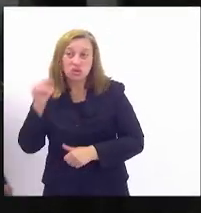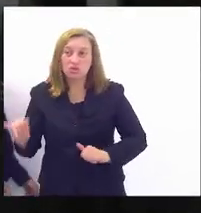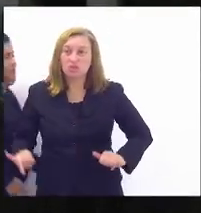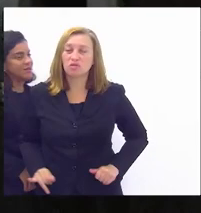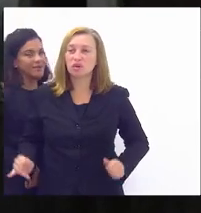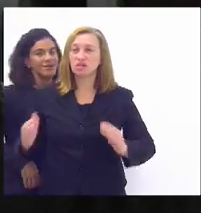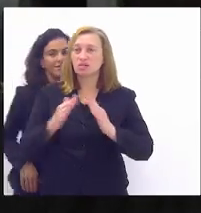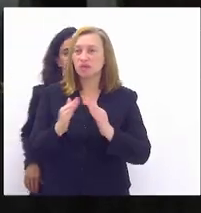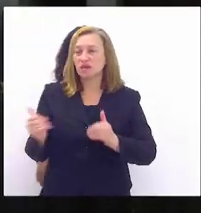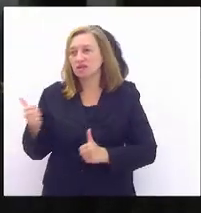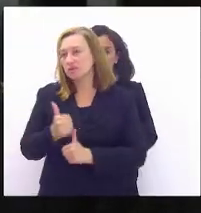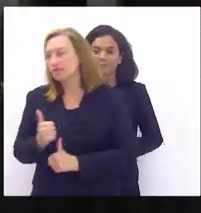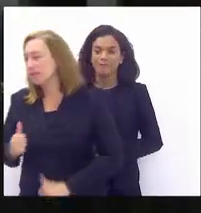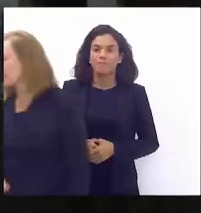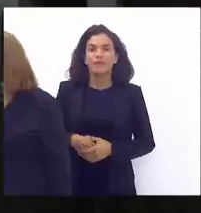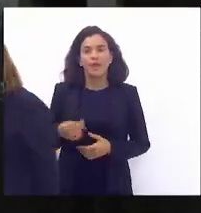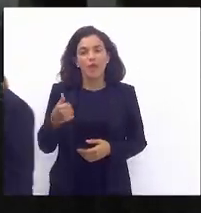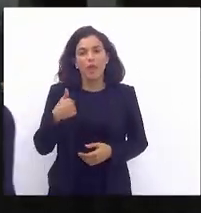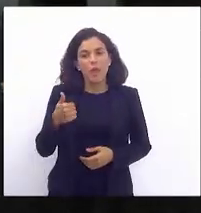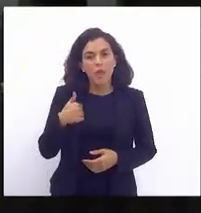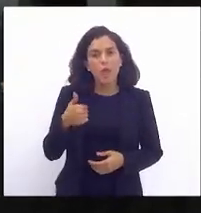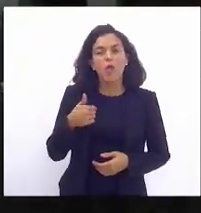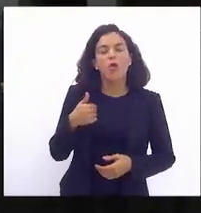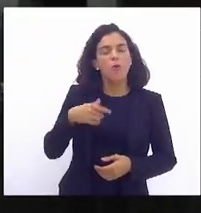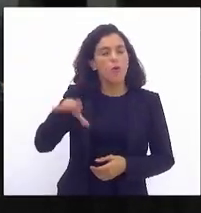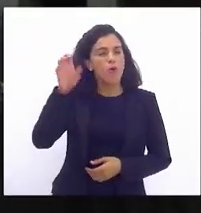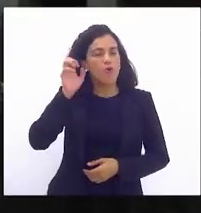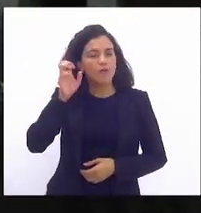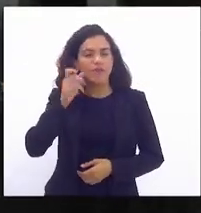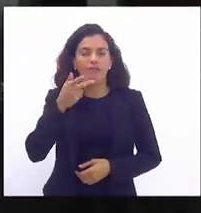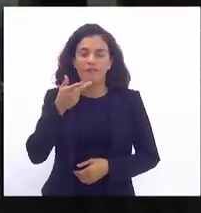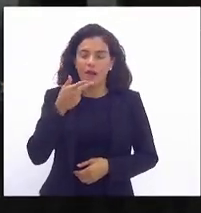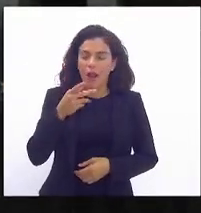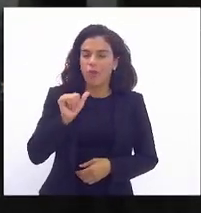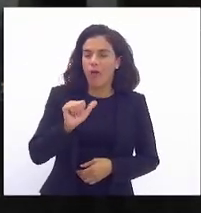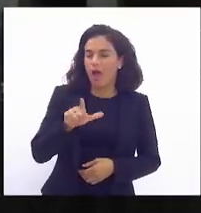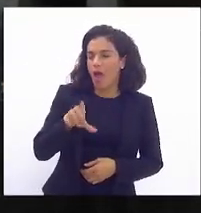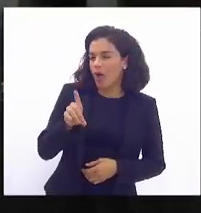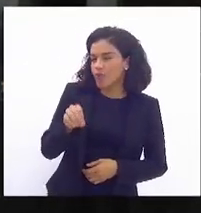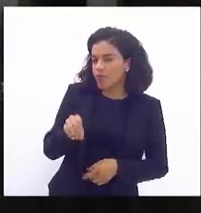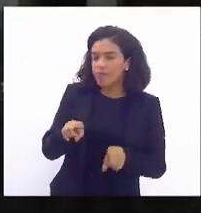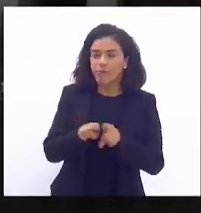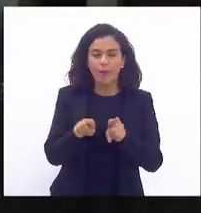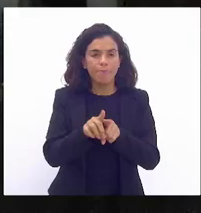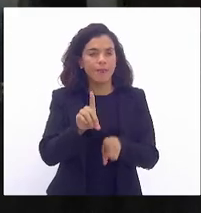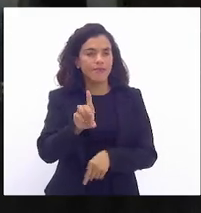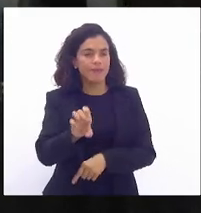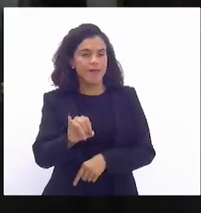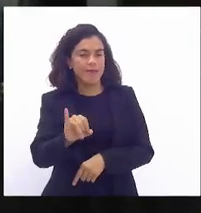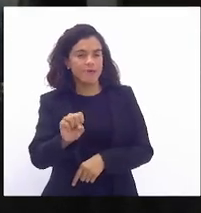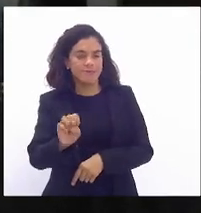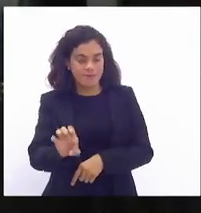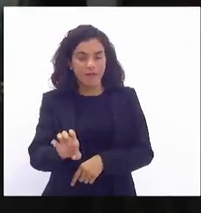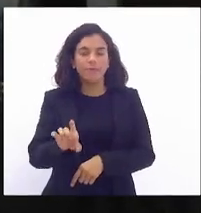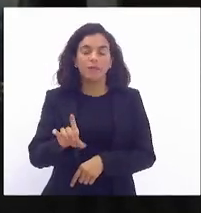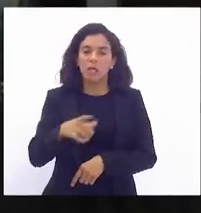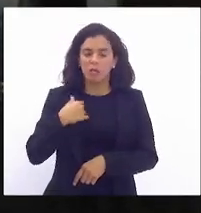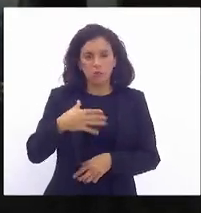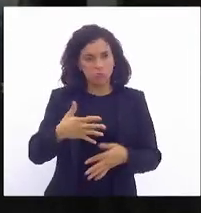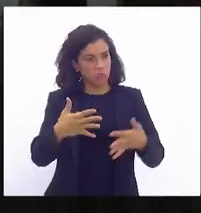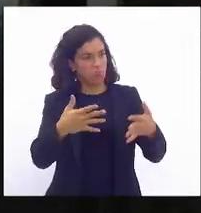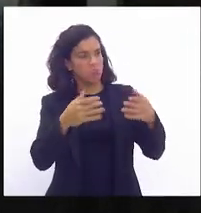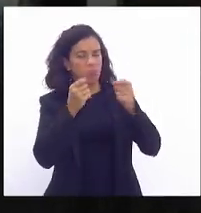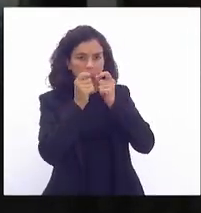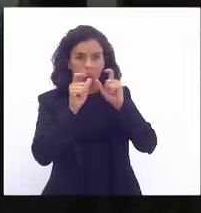comunidades. Eu ouvindo aqui as falas do seu Aldo, acompanhando também a fala da dona Deise, e muito me chamou a